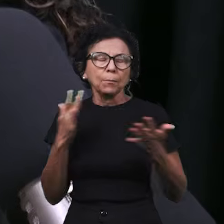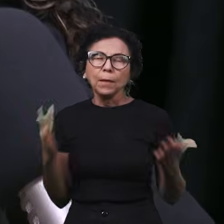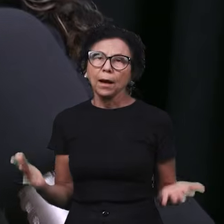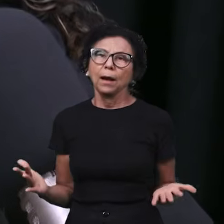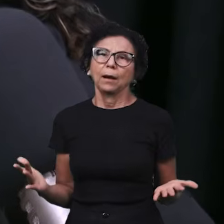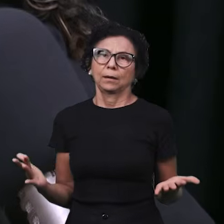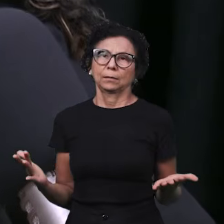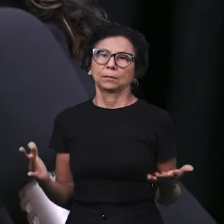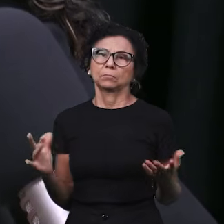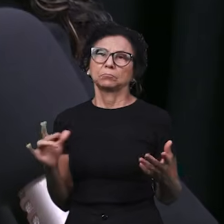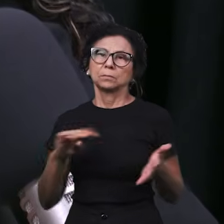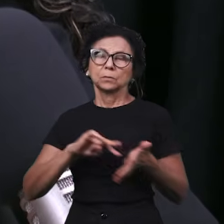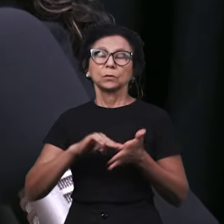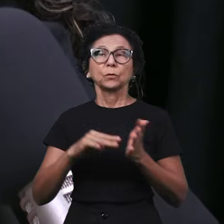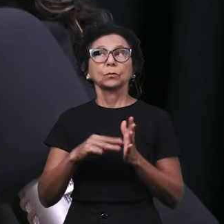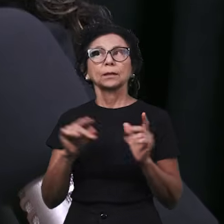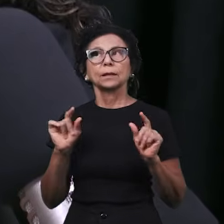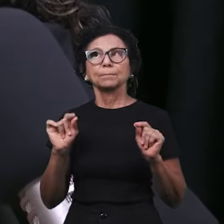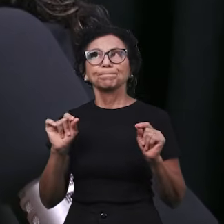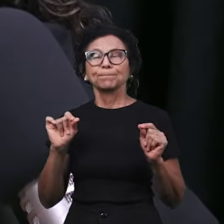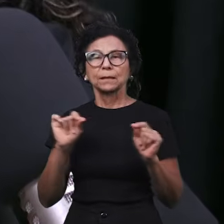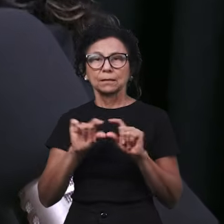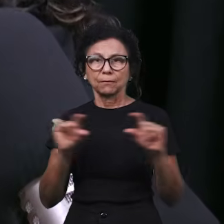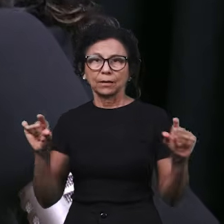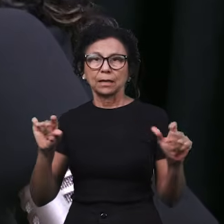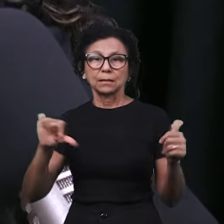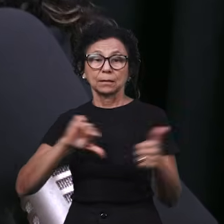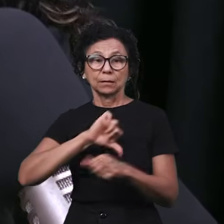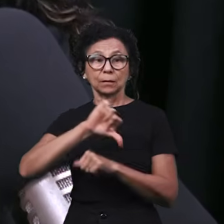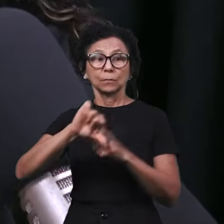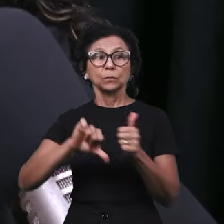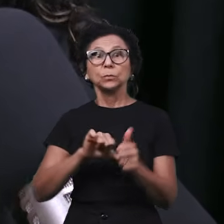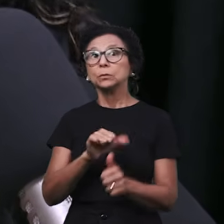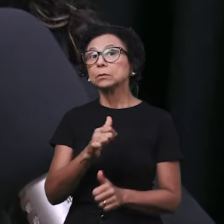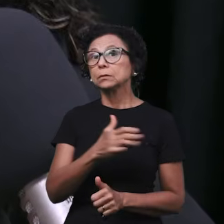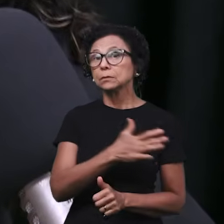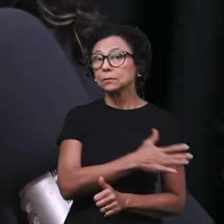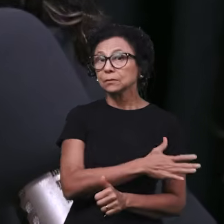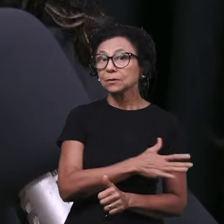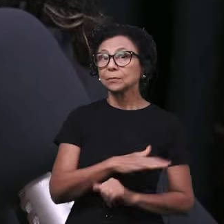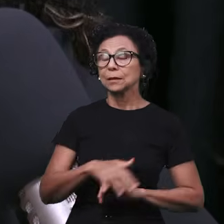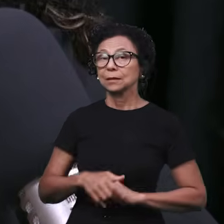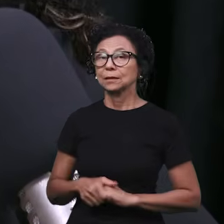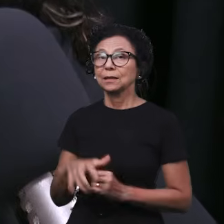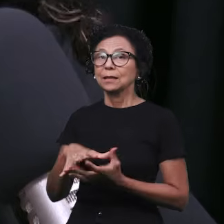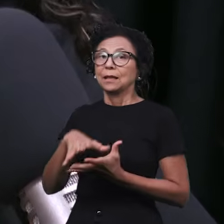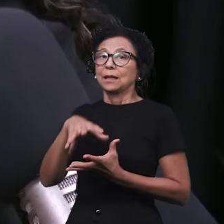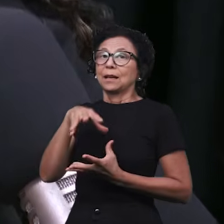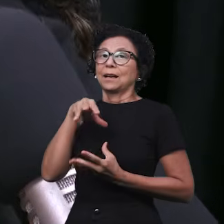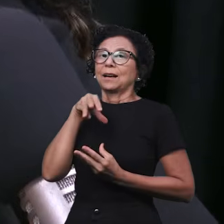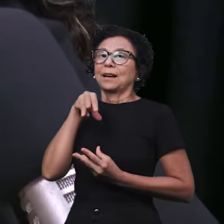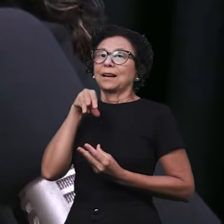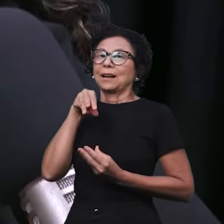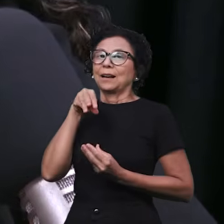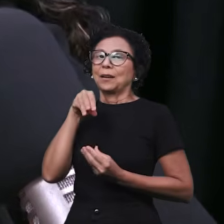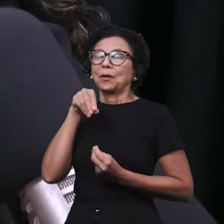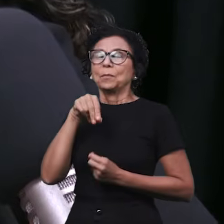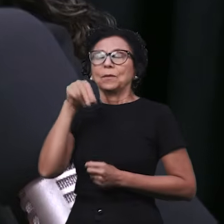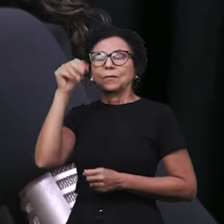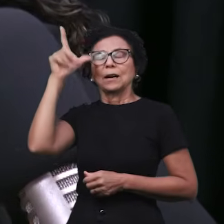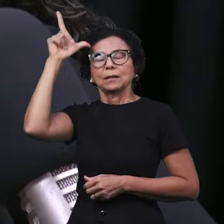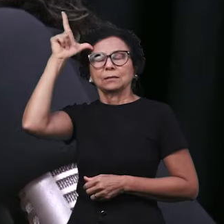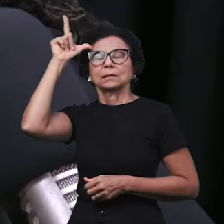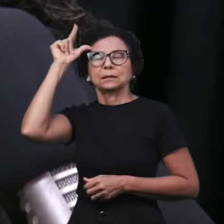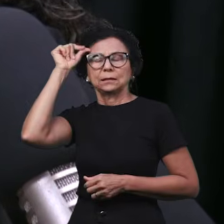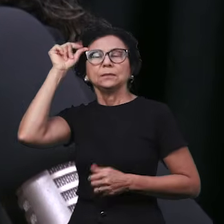vida, né? É a alma que vai se saciar. Então, ele vai aceitar o